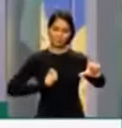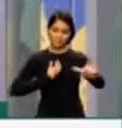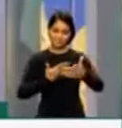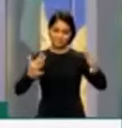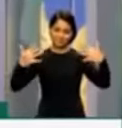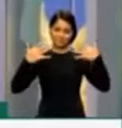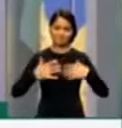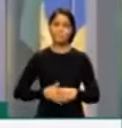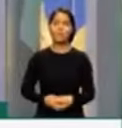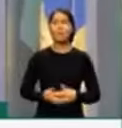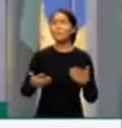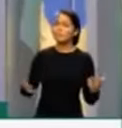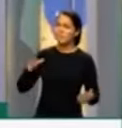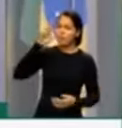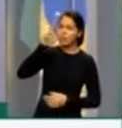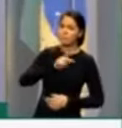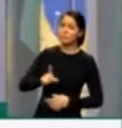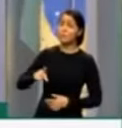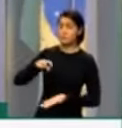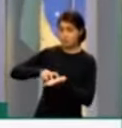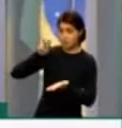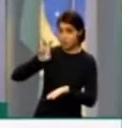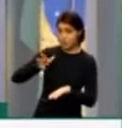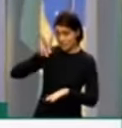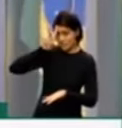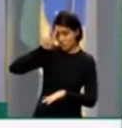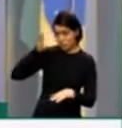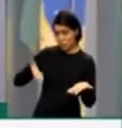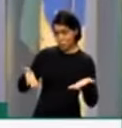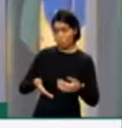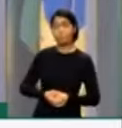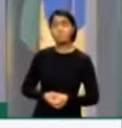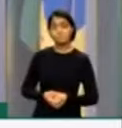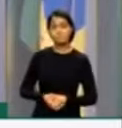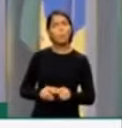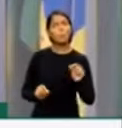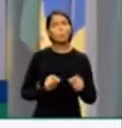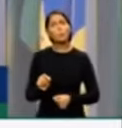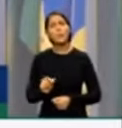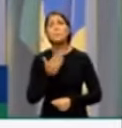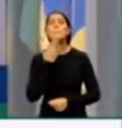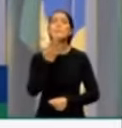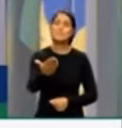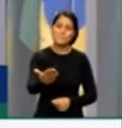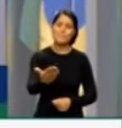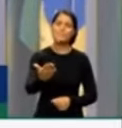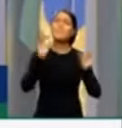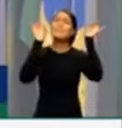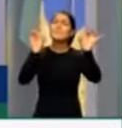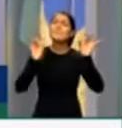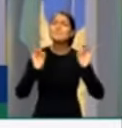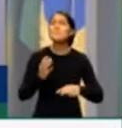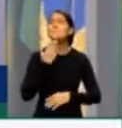e o presidente eu gostaria nesta manhã de segunda-feira de fazer aqui um pedido especial a